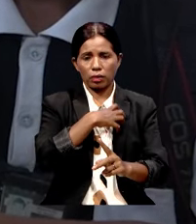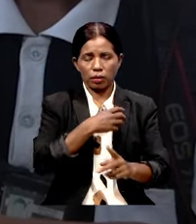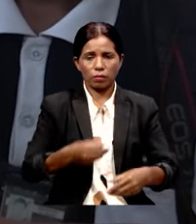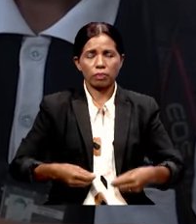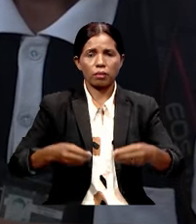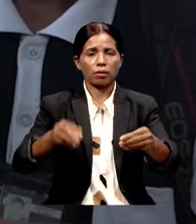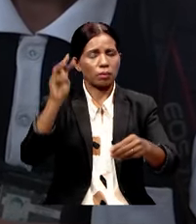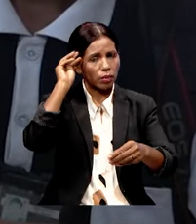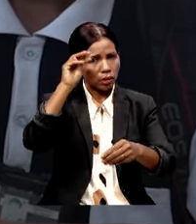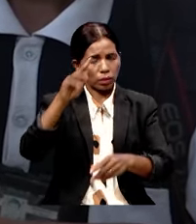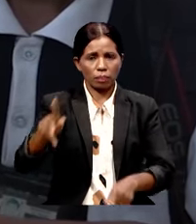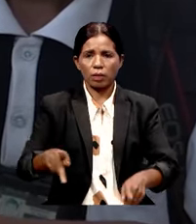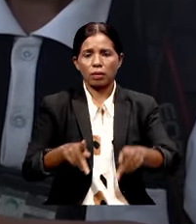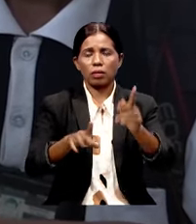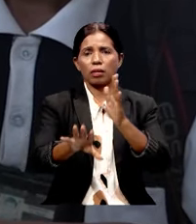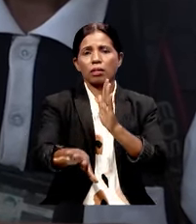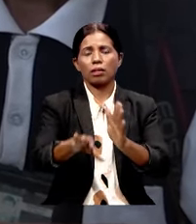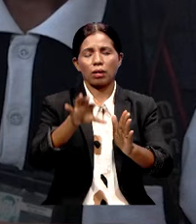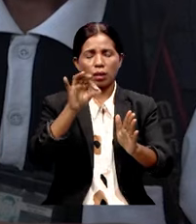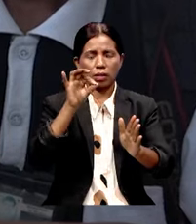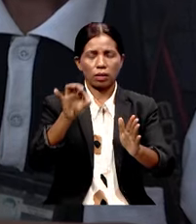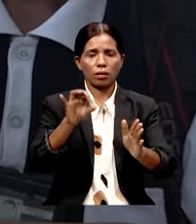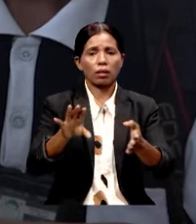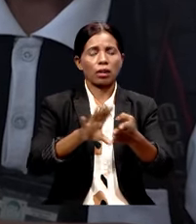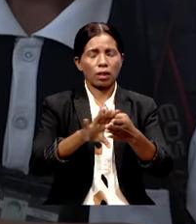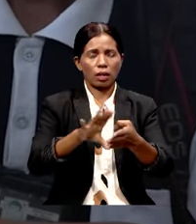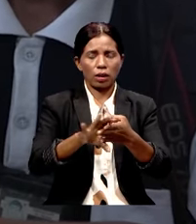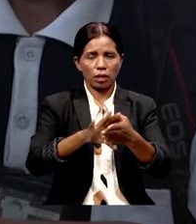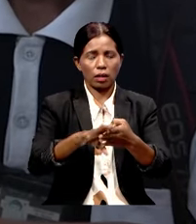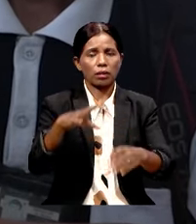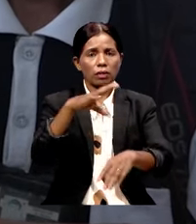ba ministério público ato retan mandado detenção o